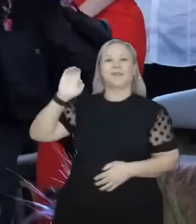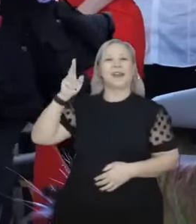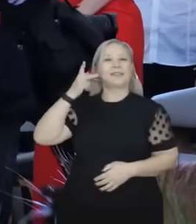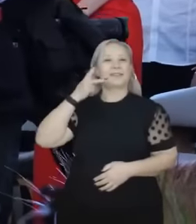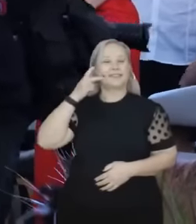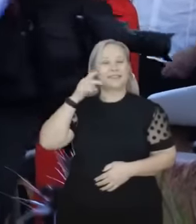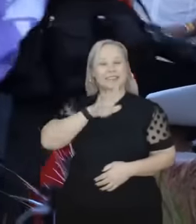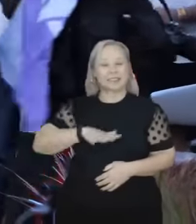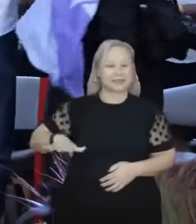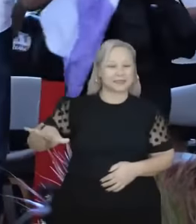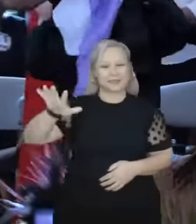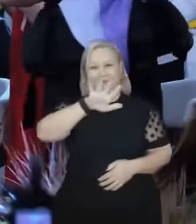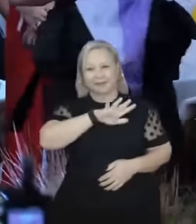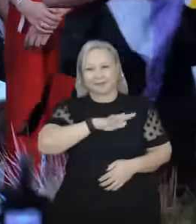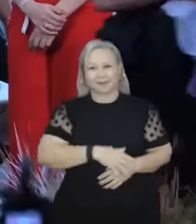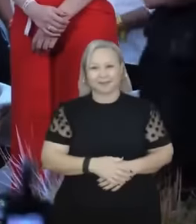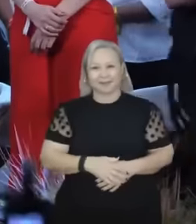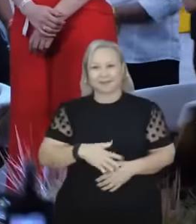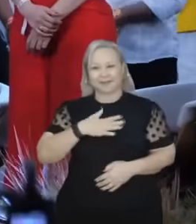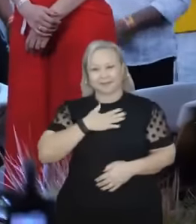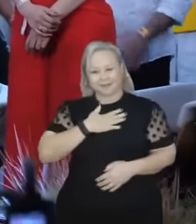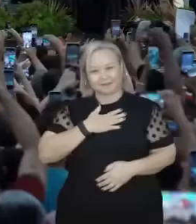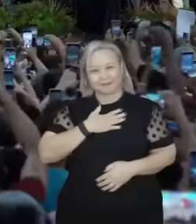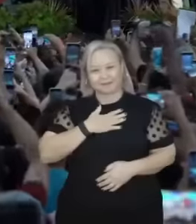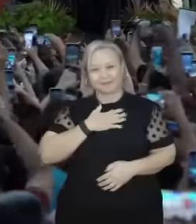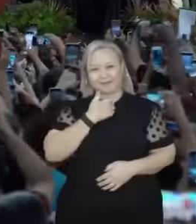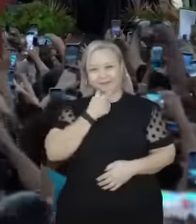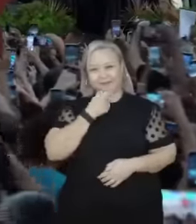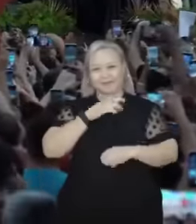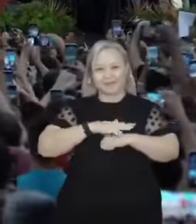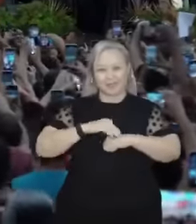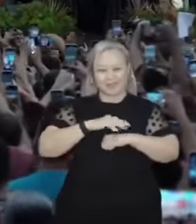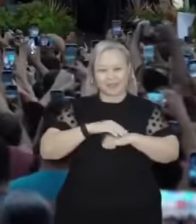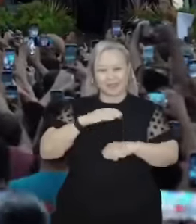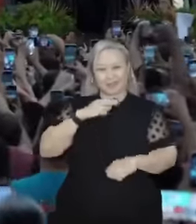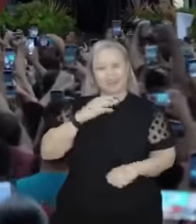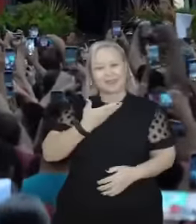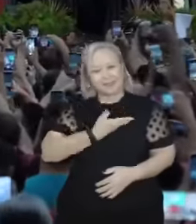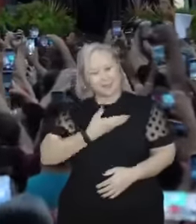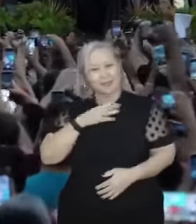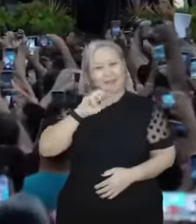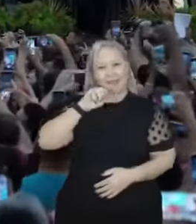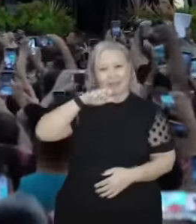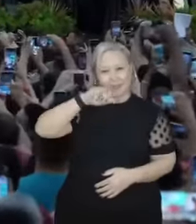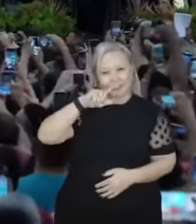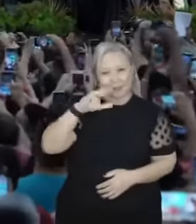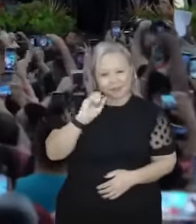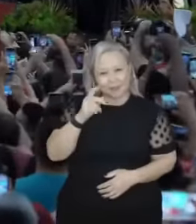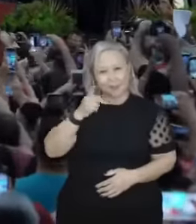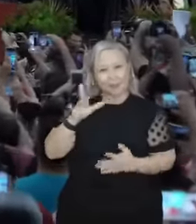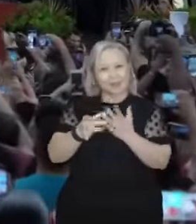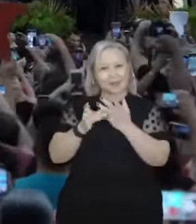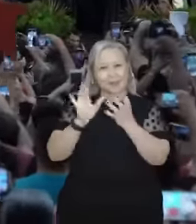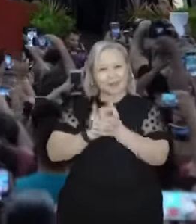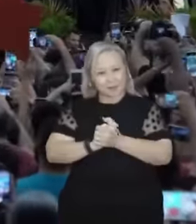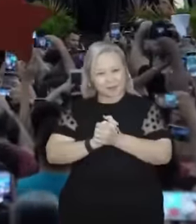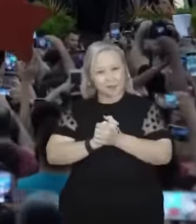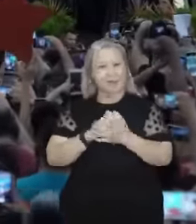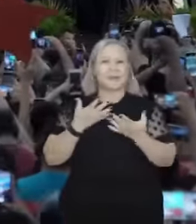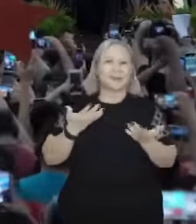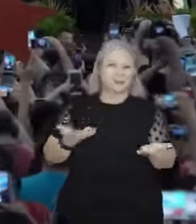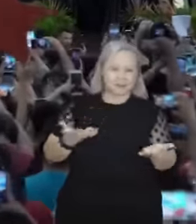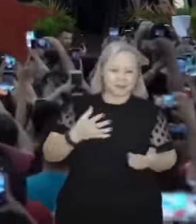meu querido companheiro Camilo e sua esposa, mais seus filhos, muito